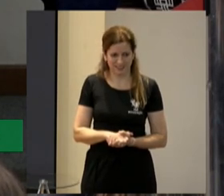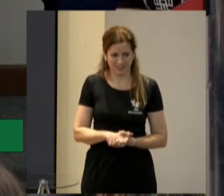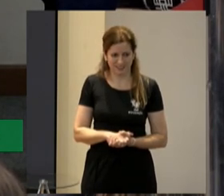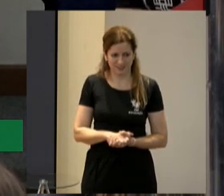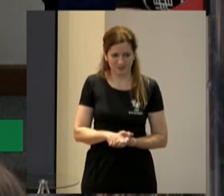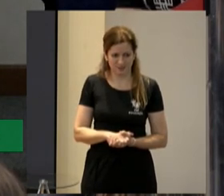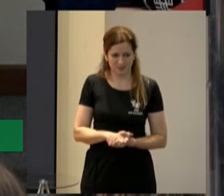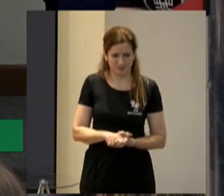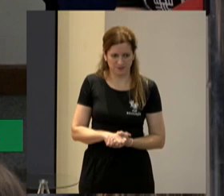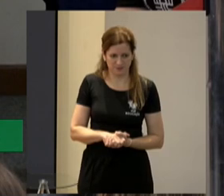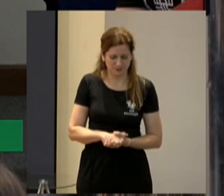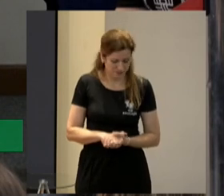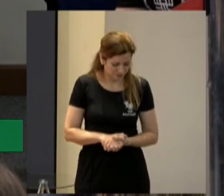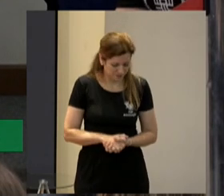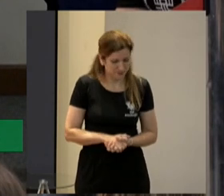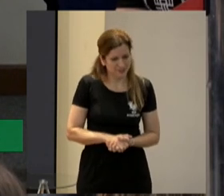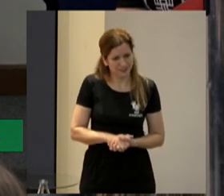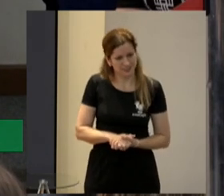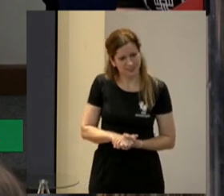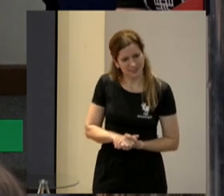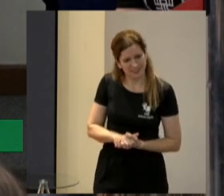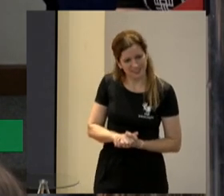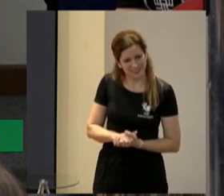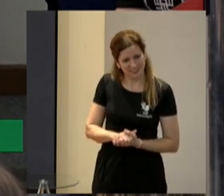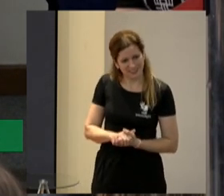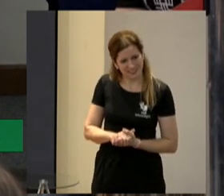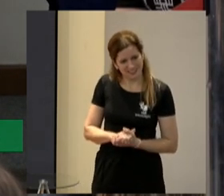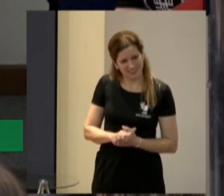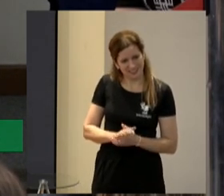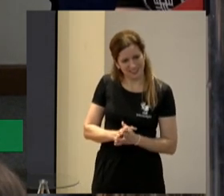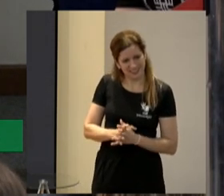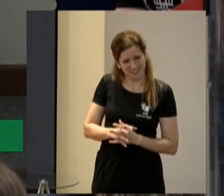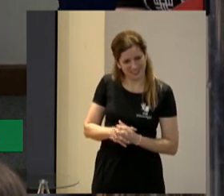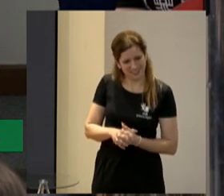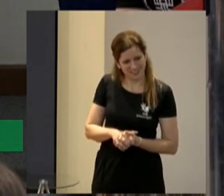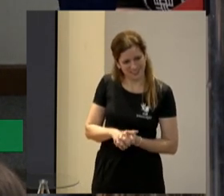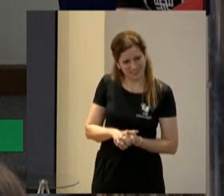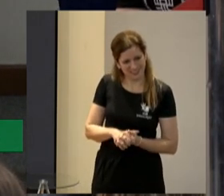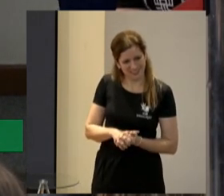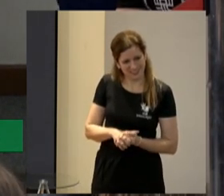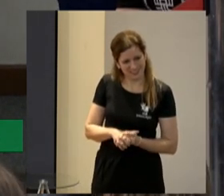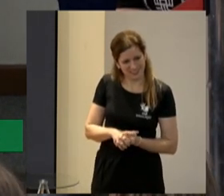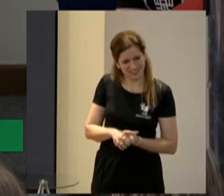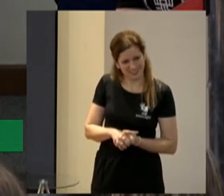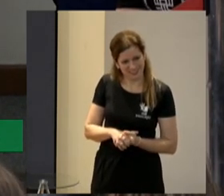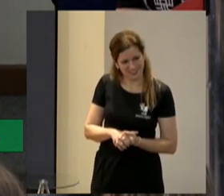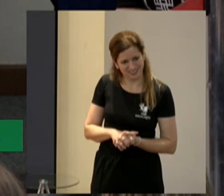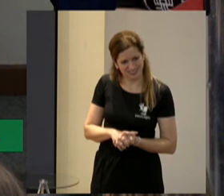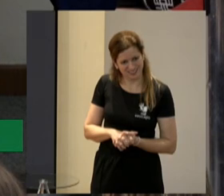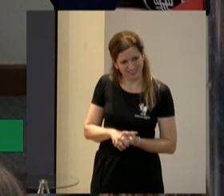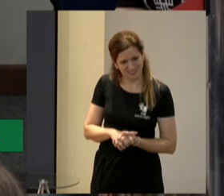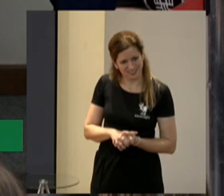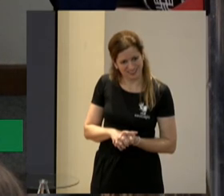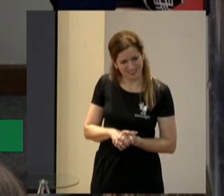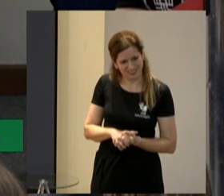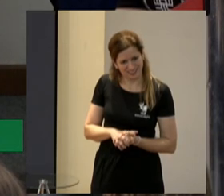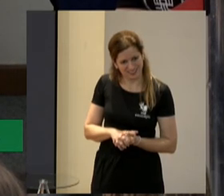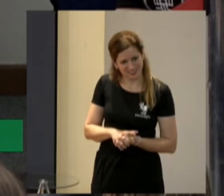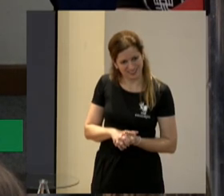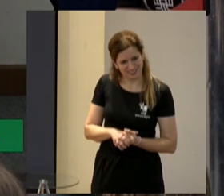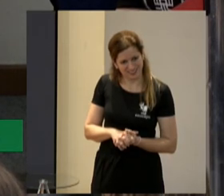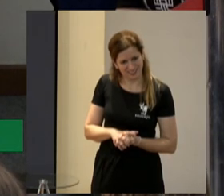aí, já aconteceu de algumas pessoas de Florianópolis, né? No curso